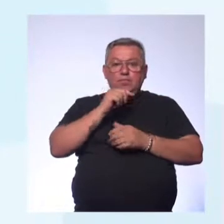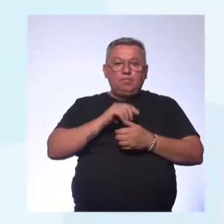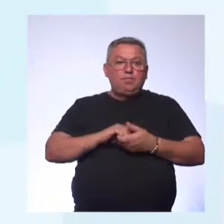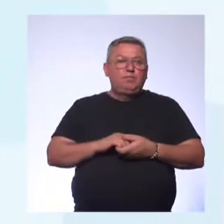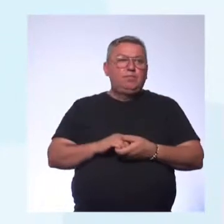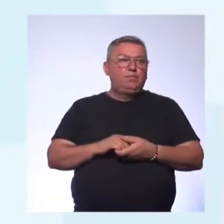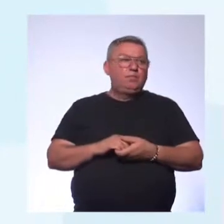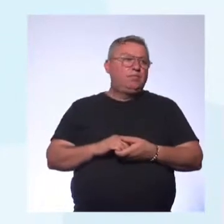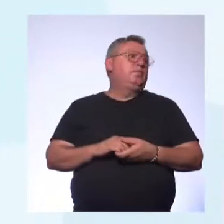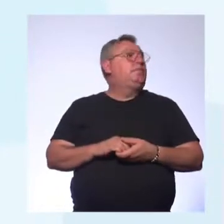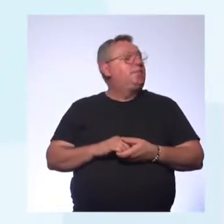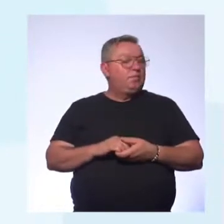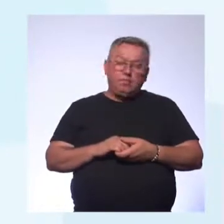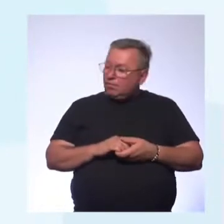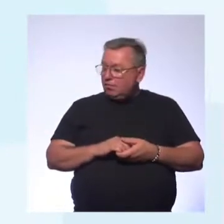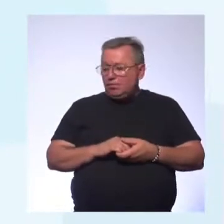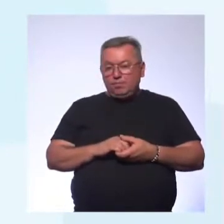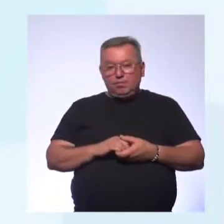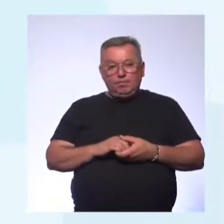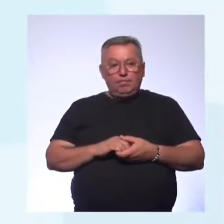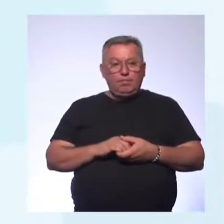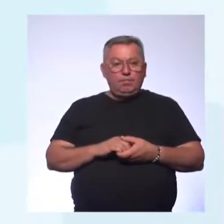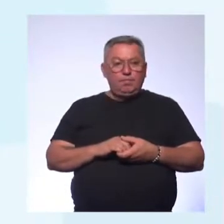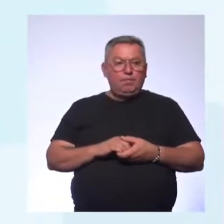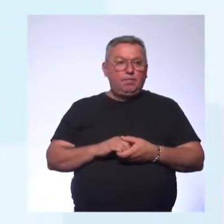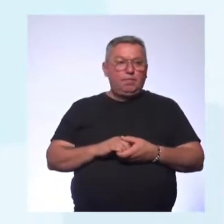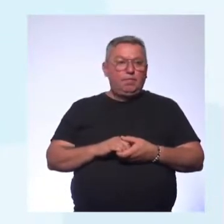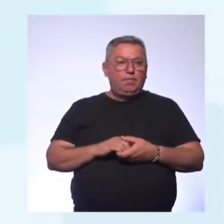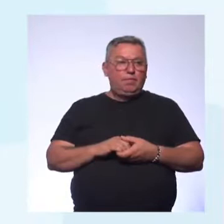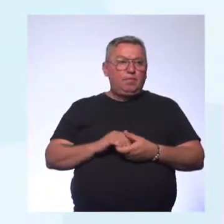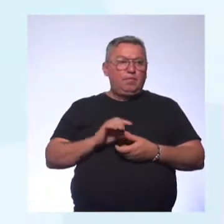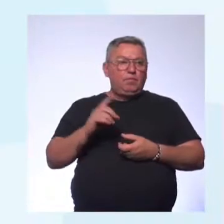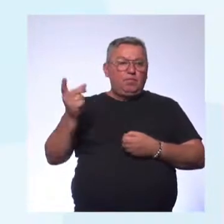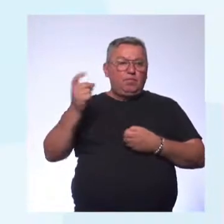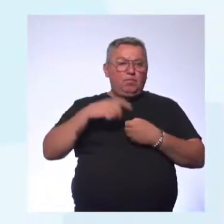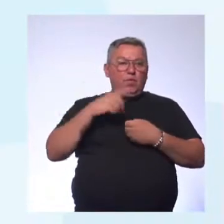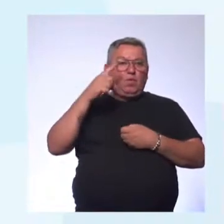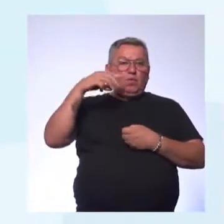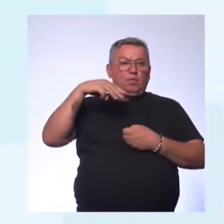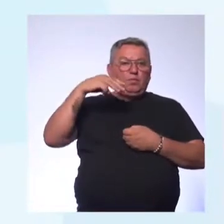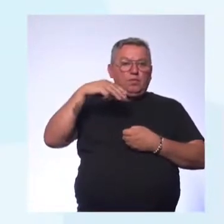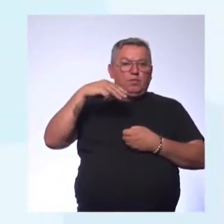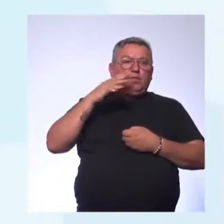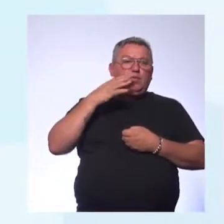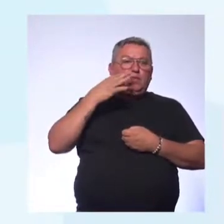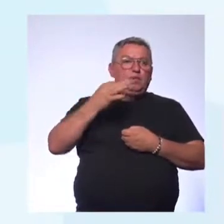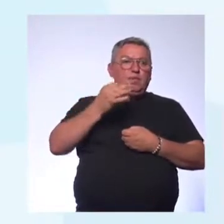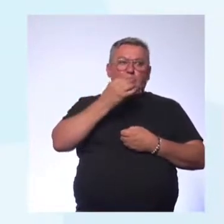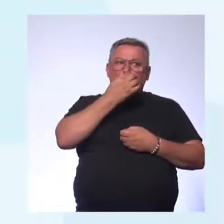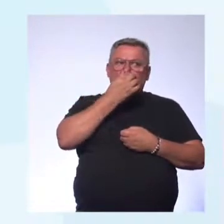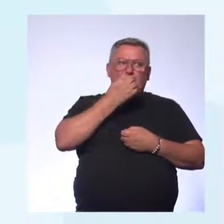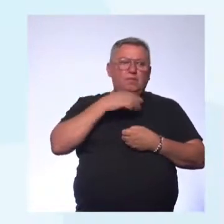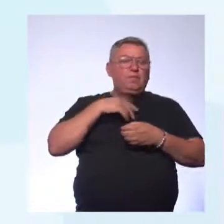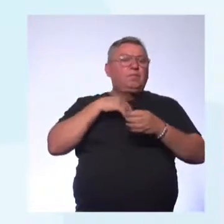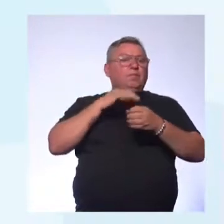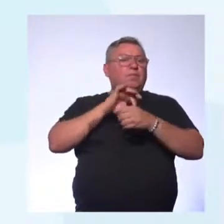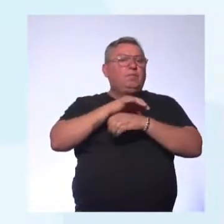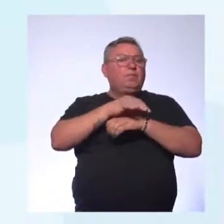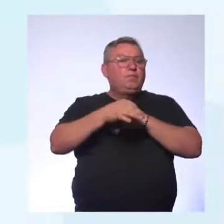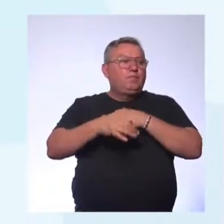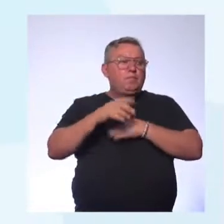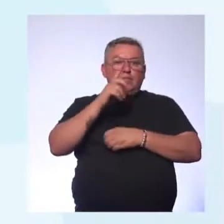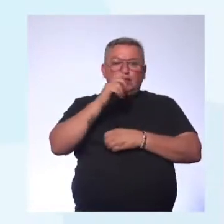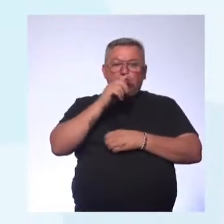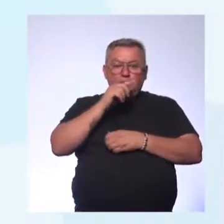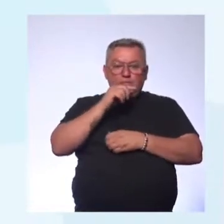ok ou só voltar aqui um minutinho Observe aqui as moléculas de